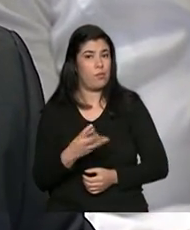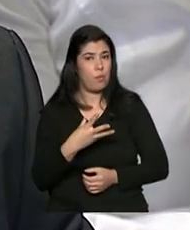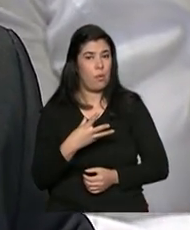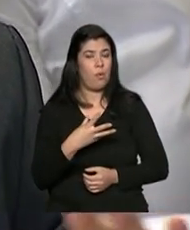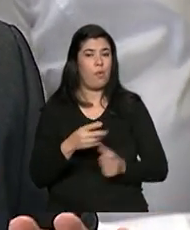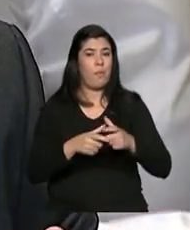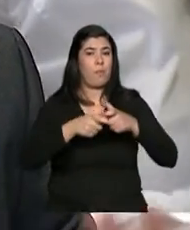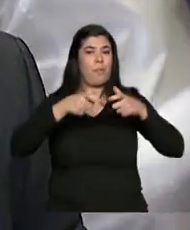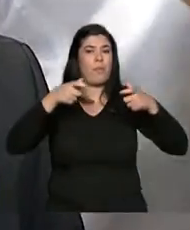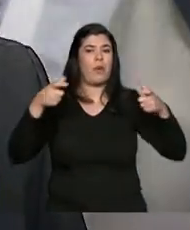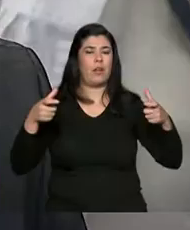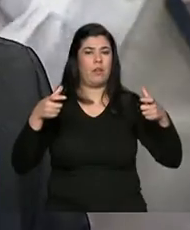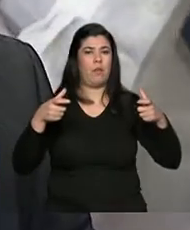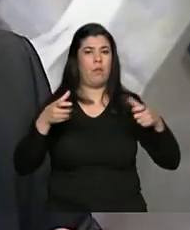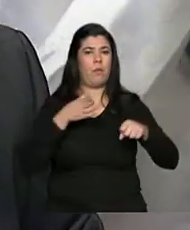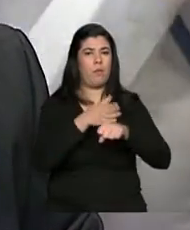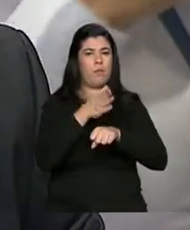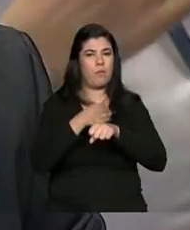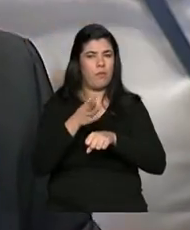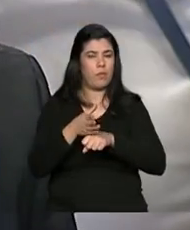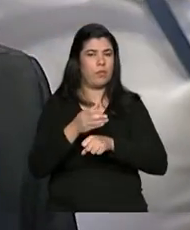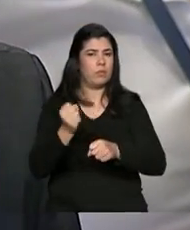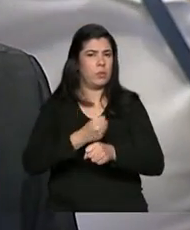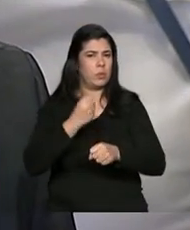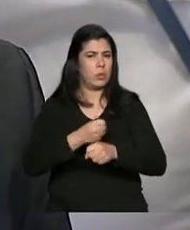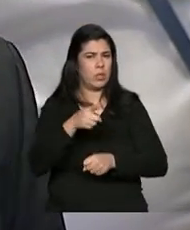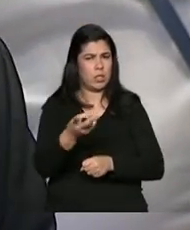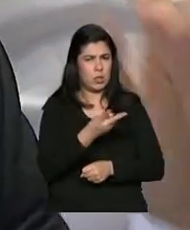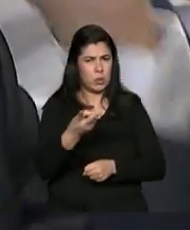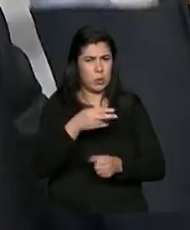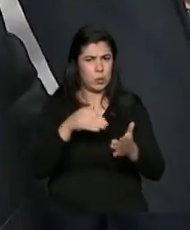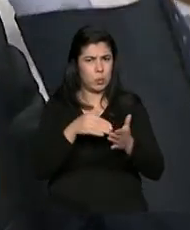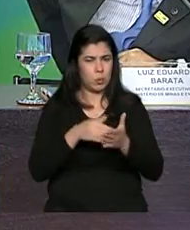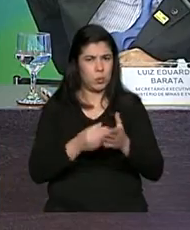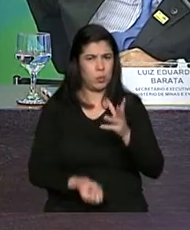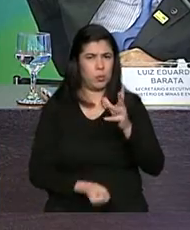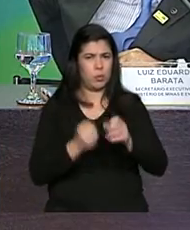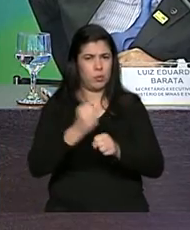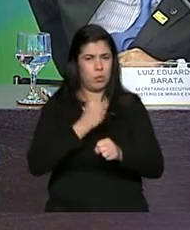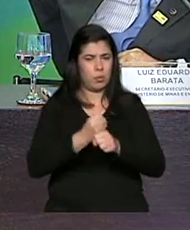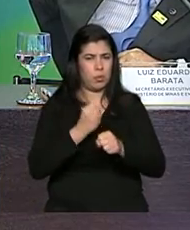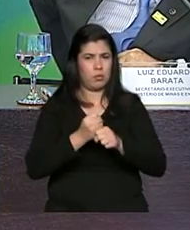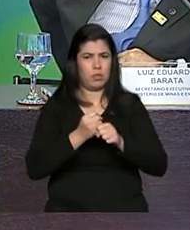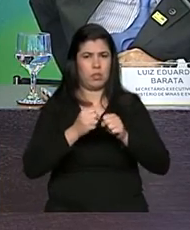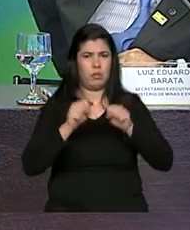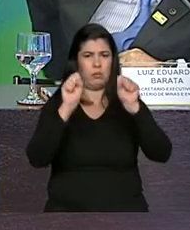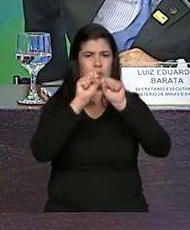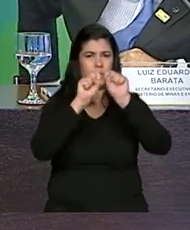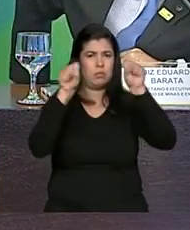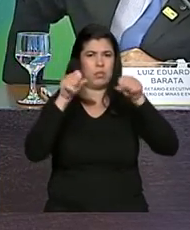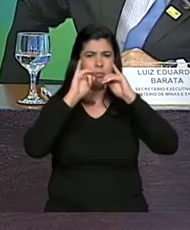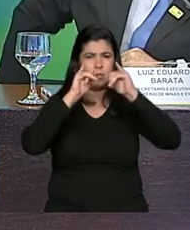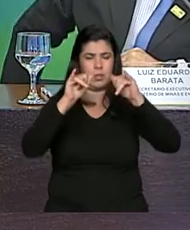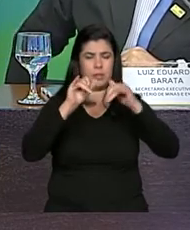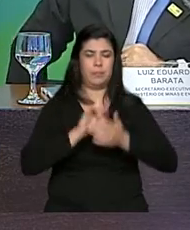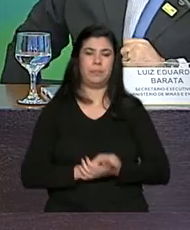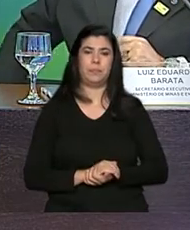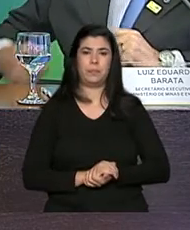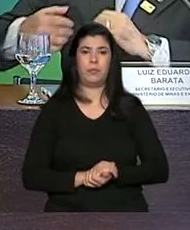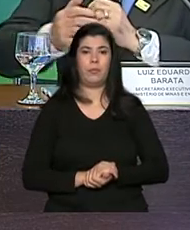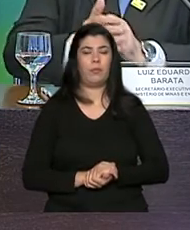empreendimentos na região acabou essas são as últimas duas não não creio que nós estamos anunciando aqui